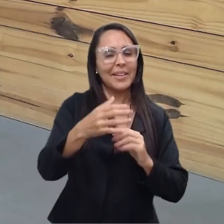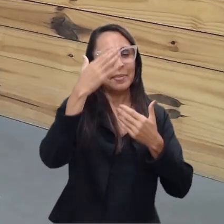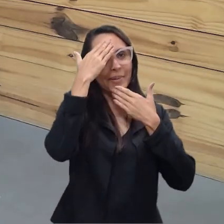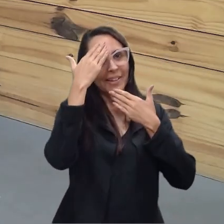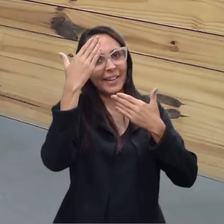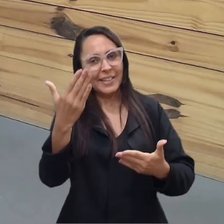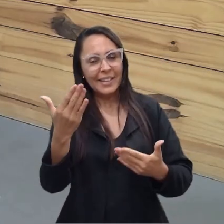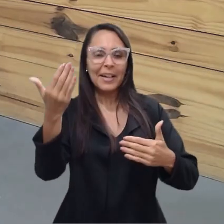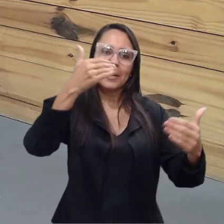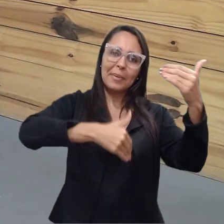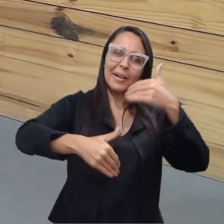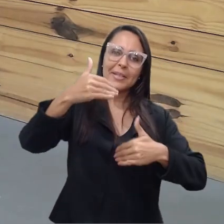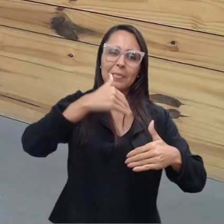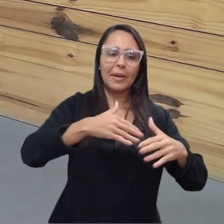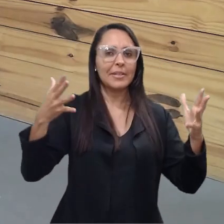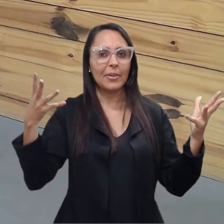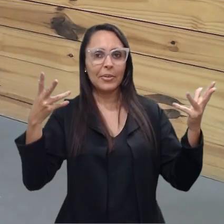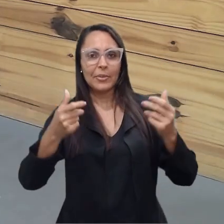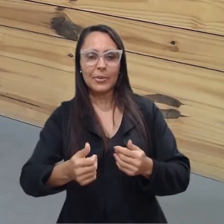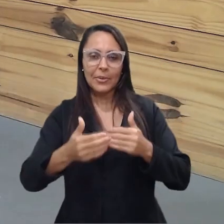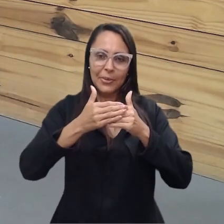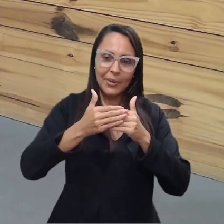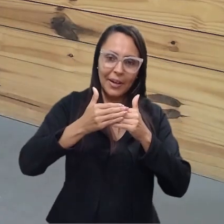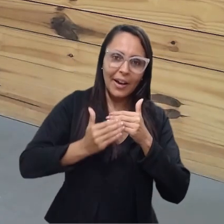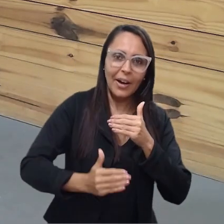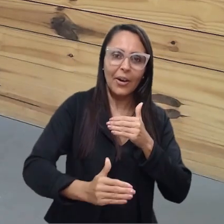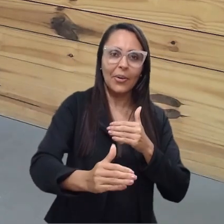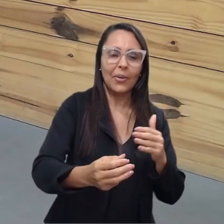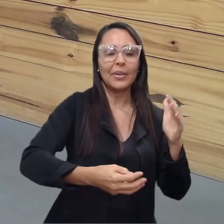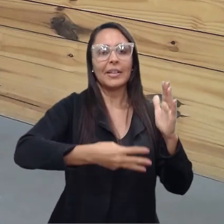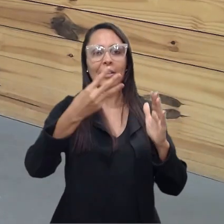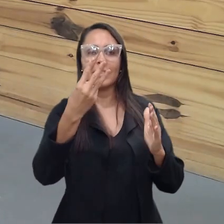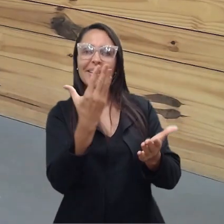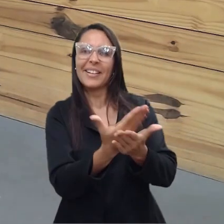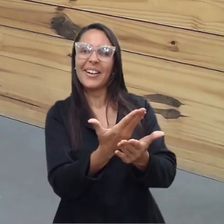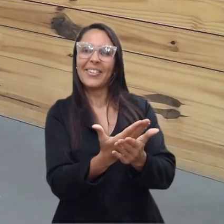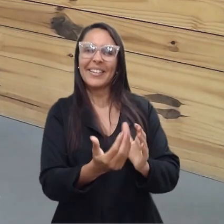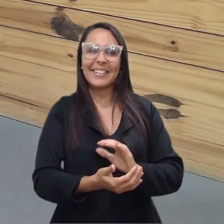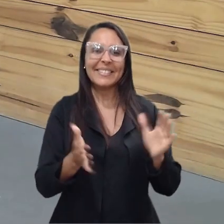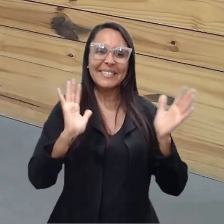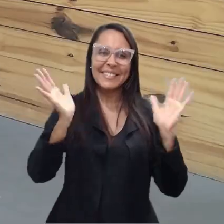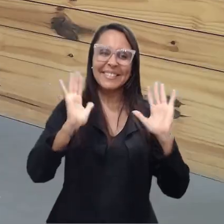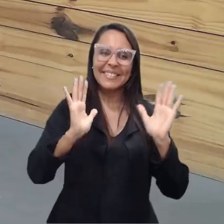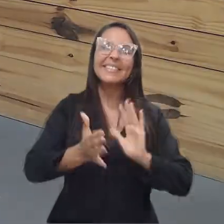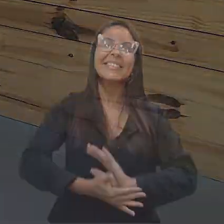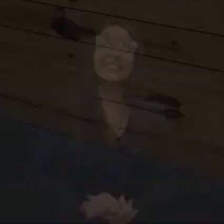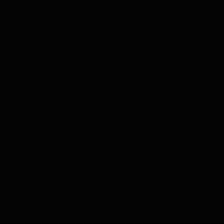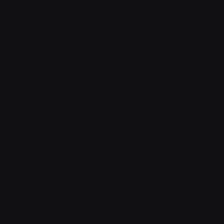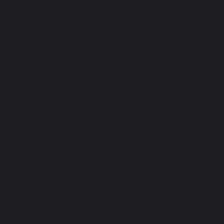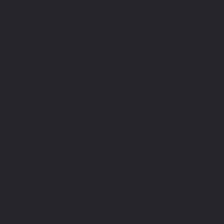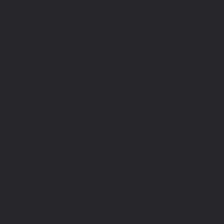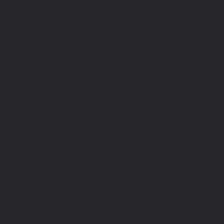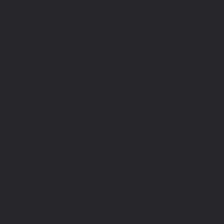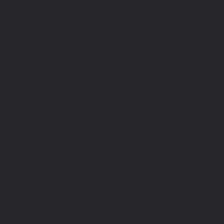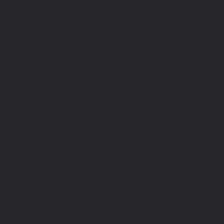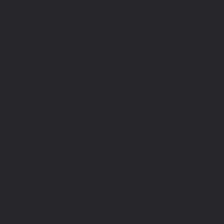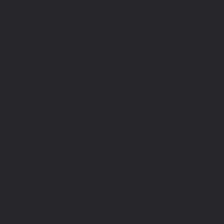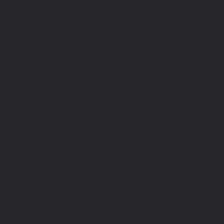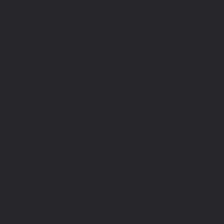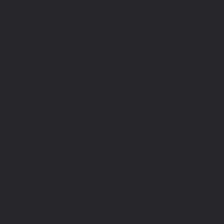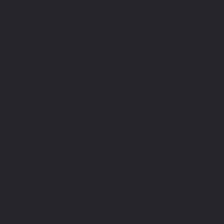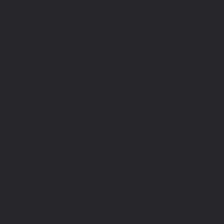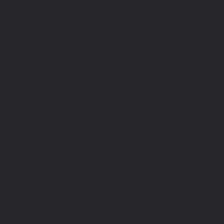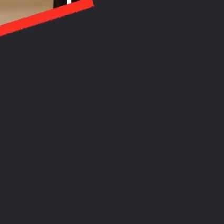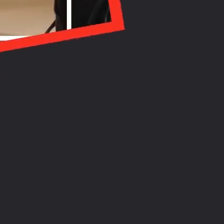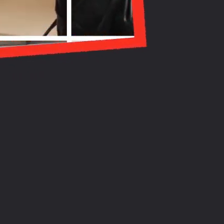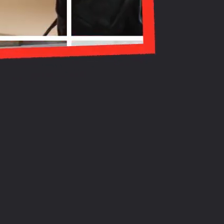a vocês a participação ao longo dessas 3 unidades. Tchau, tchau, até mais.